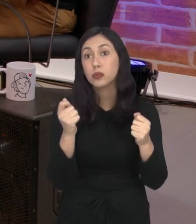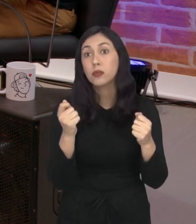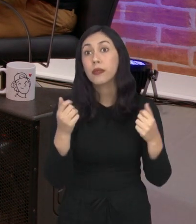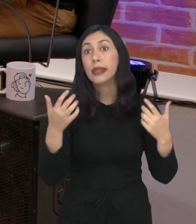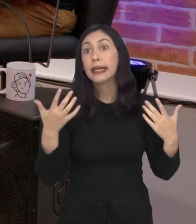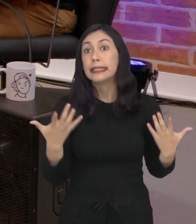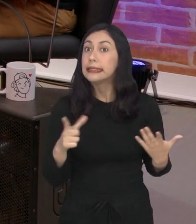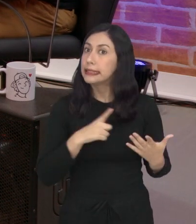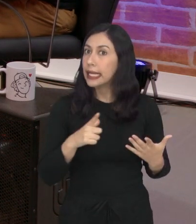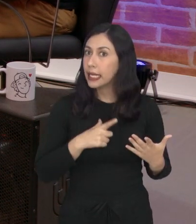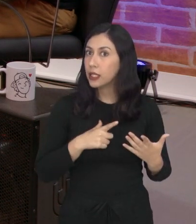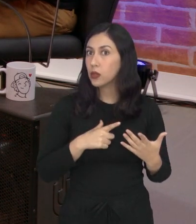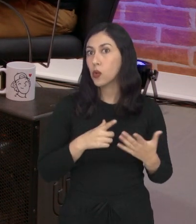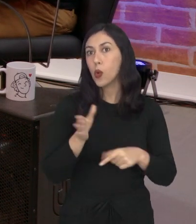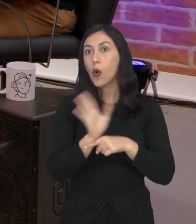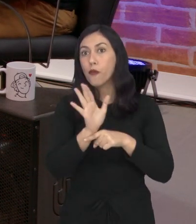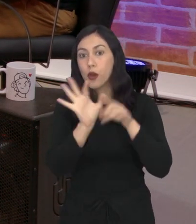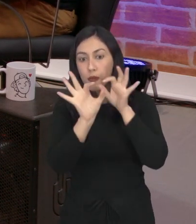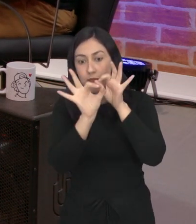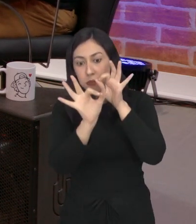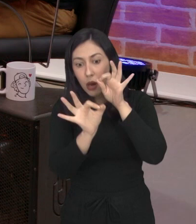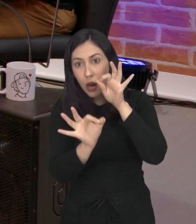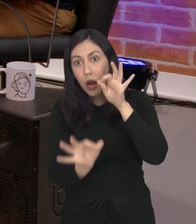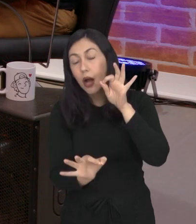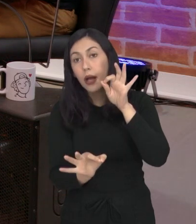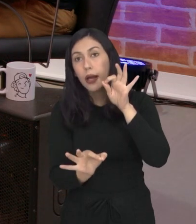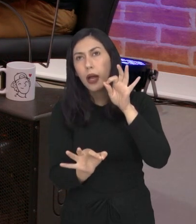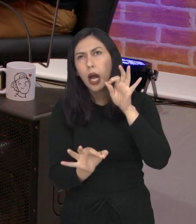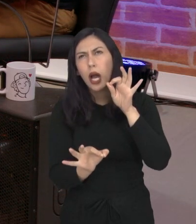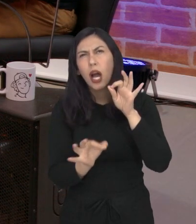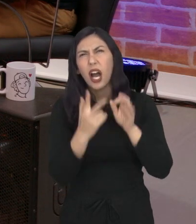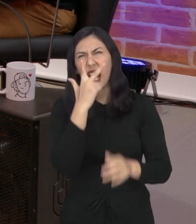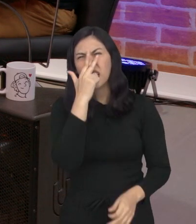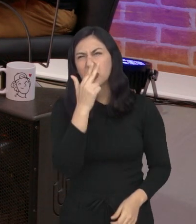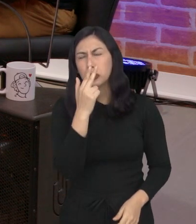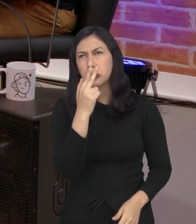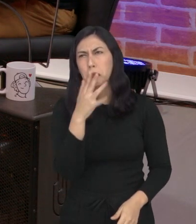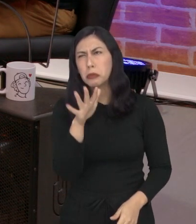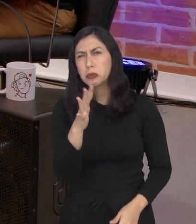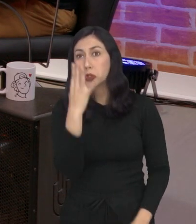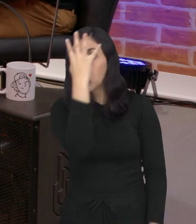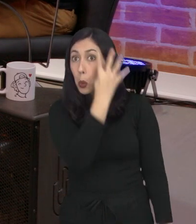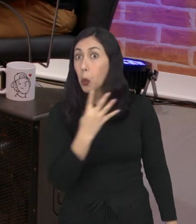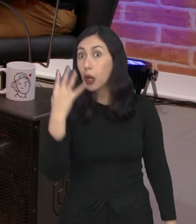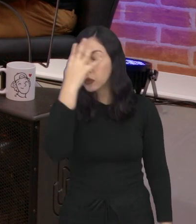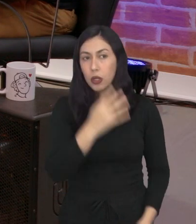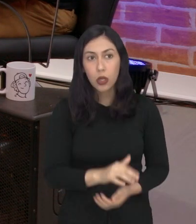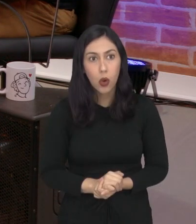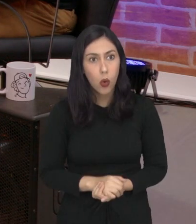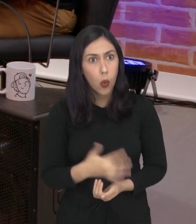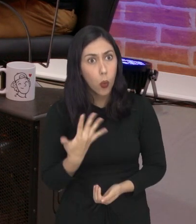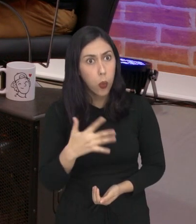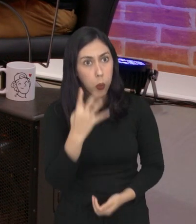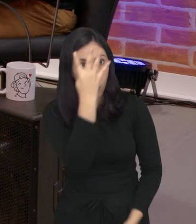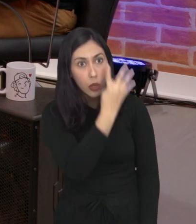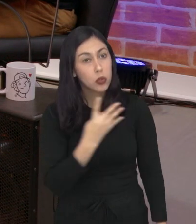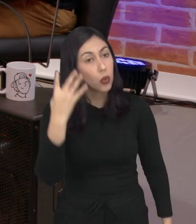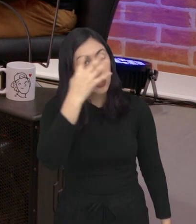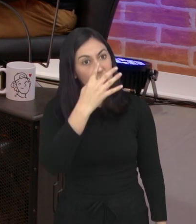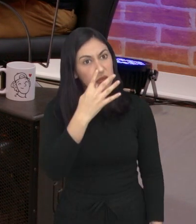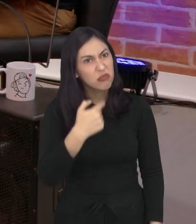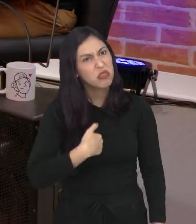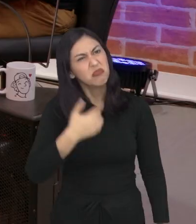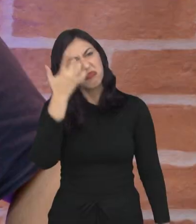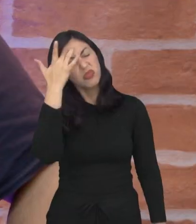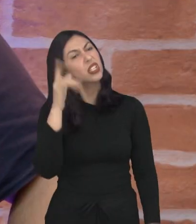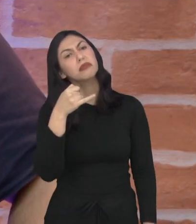Inclusive, tem a versão estendida, que se você parar pra ver, eu acho que cada filme chega a quase 4 horas, ou mais. A versão estendida do Senhor dos Anéis? Do Senhor dos